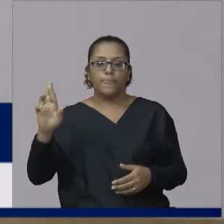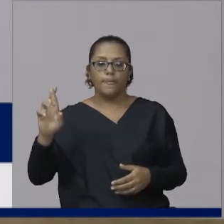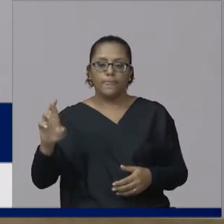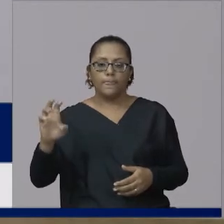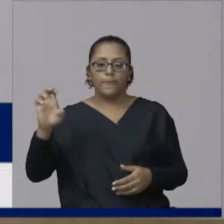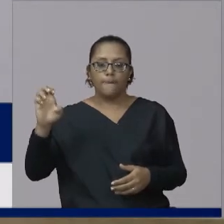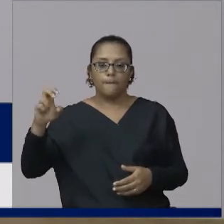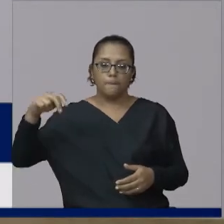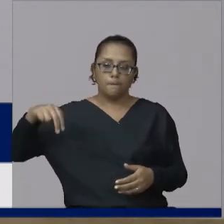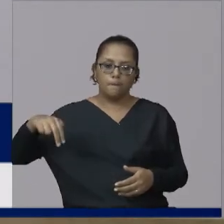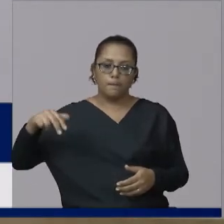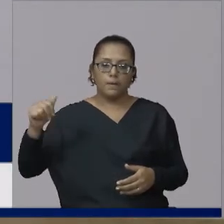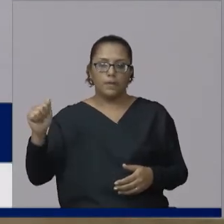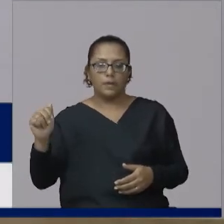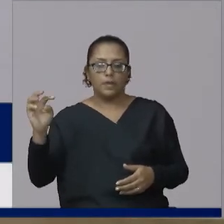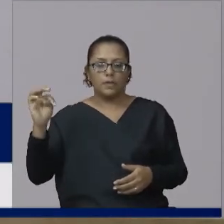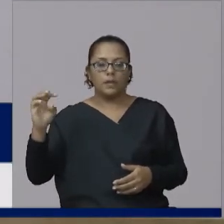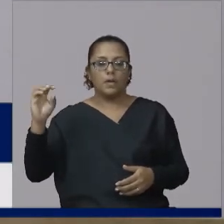Santiago